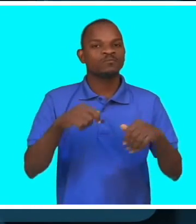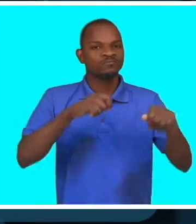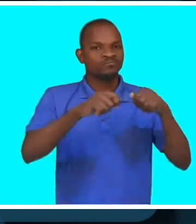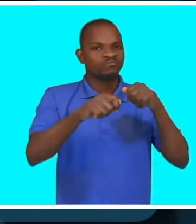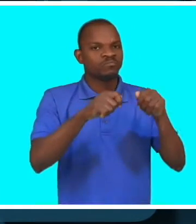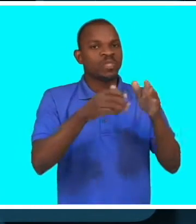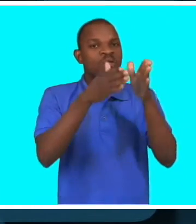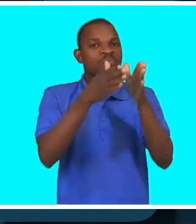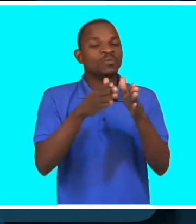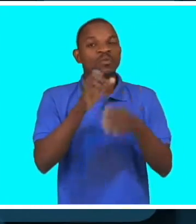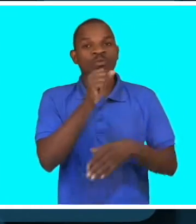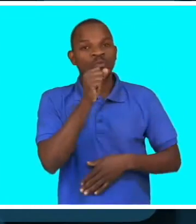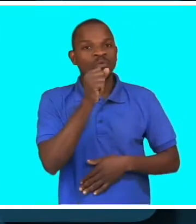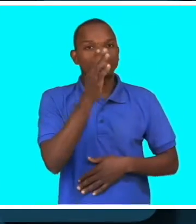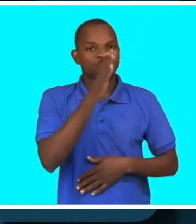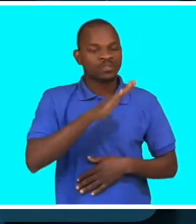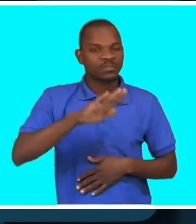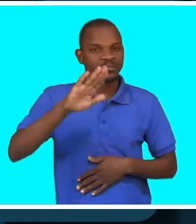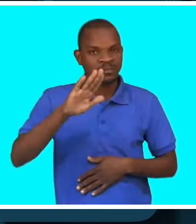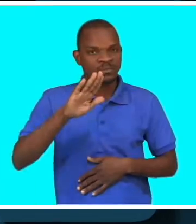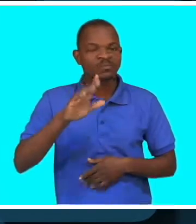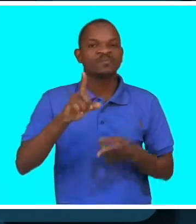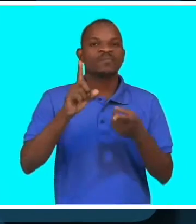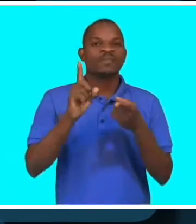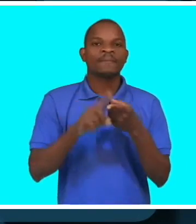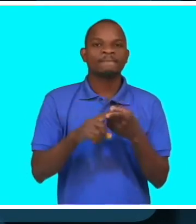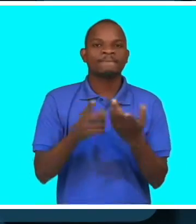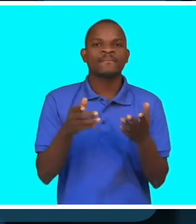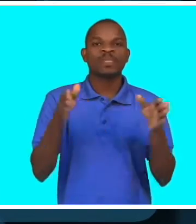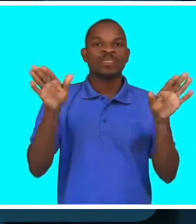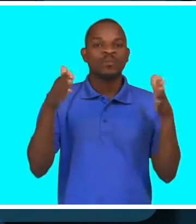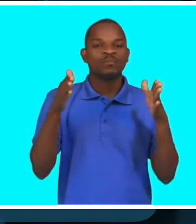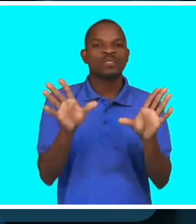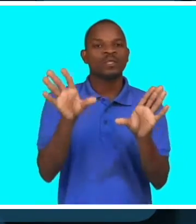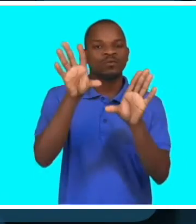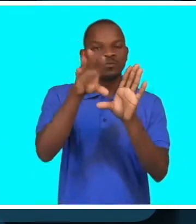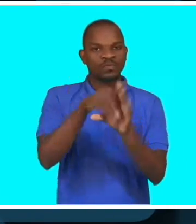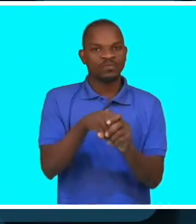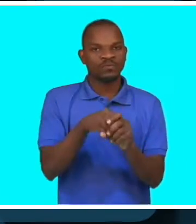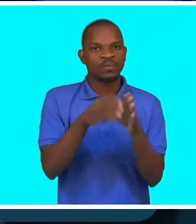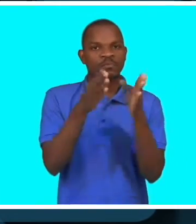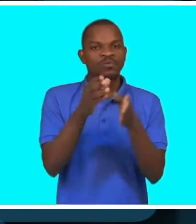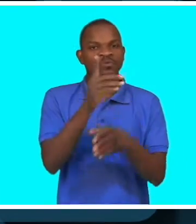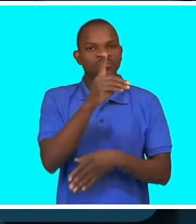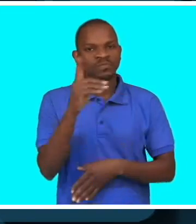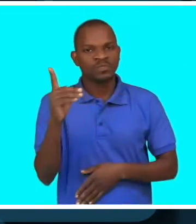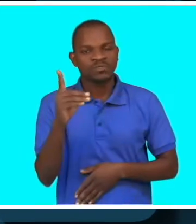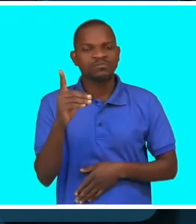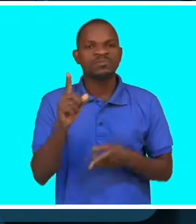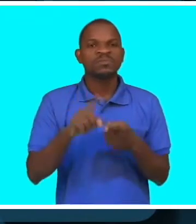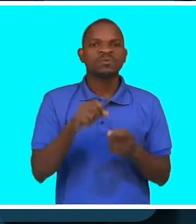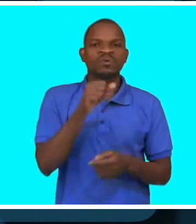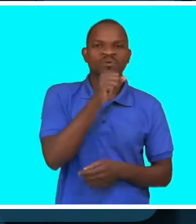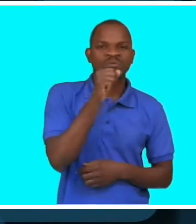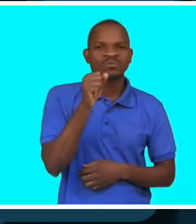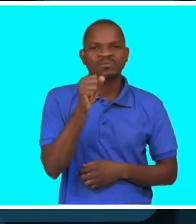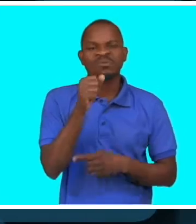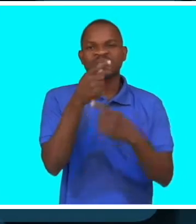músicos nacionais, também ser uma empresa inclusiva, gerenciar cantores,